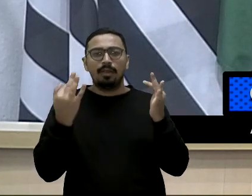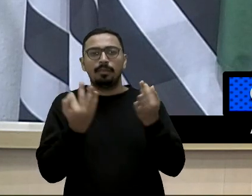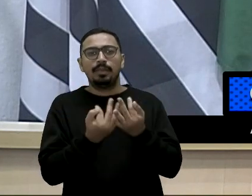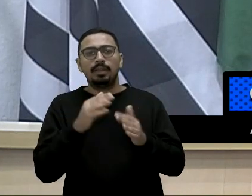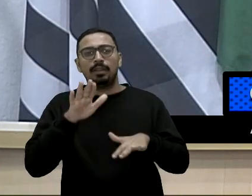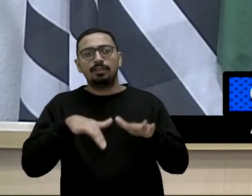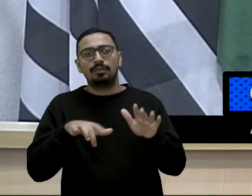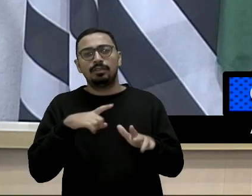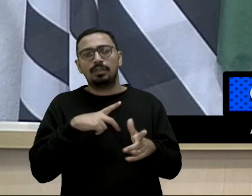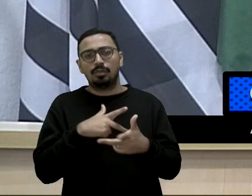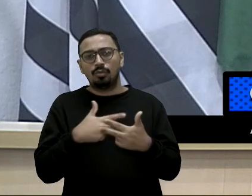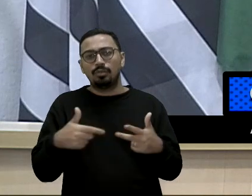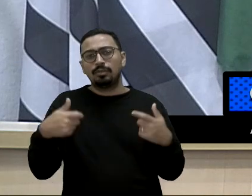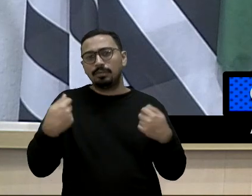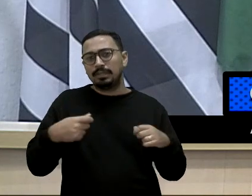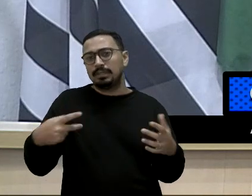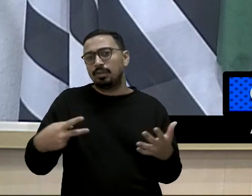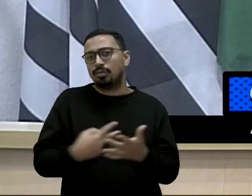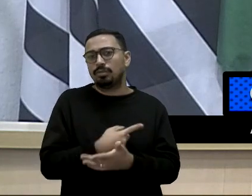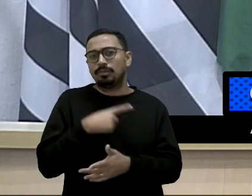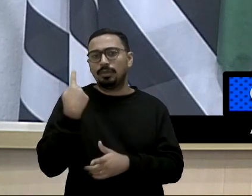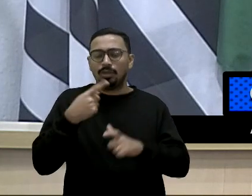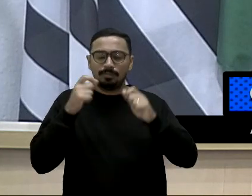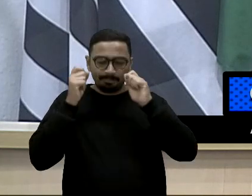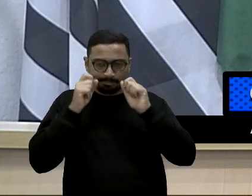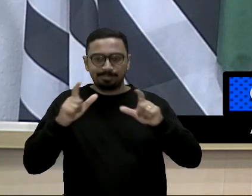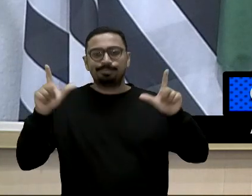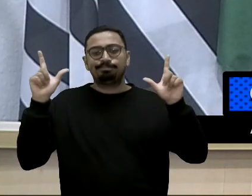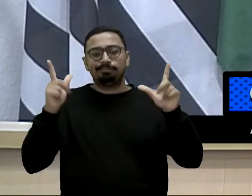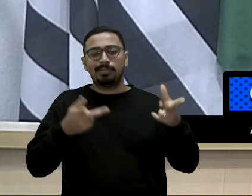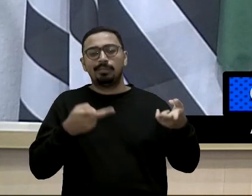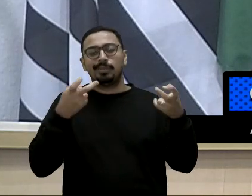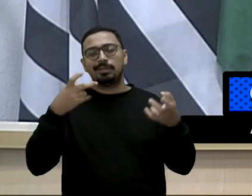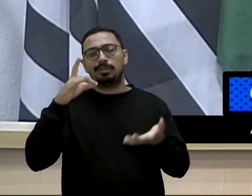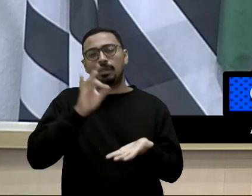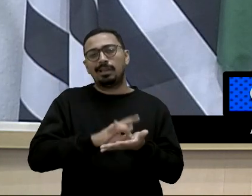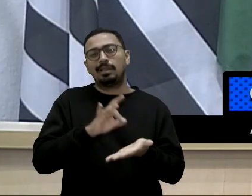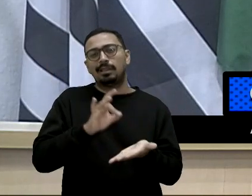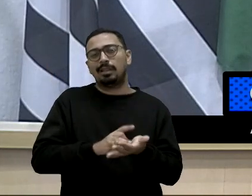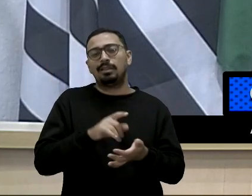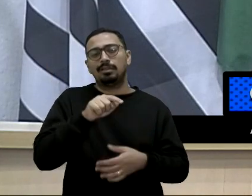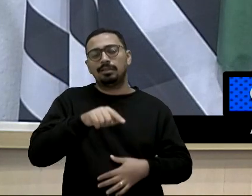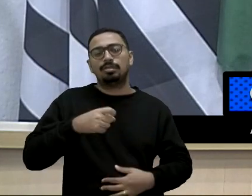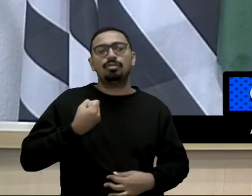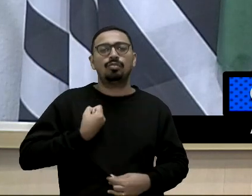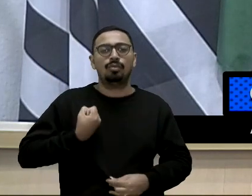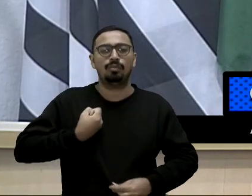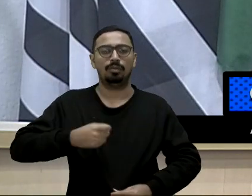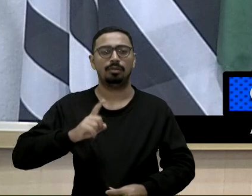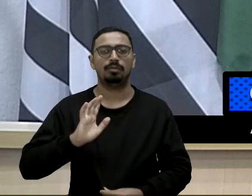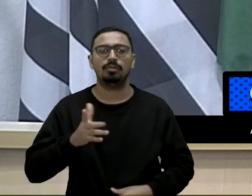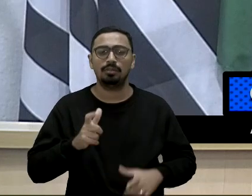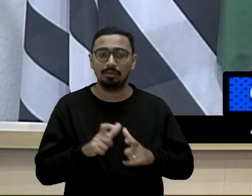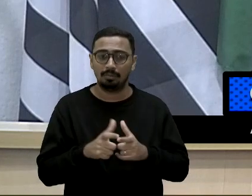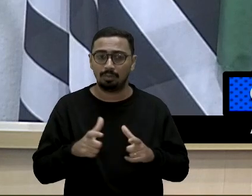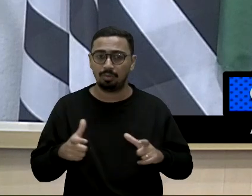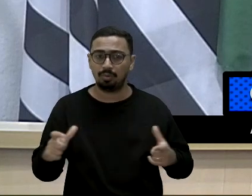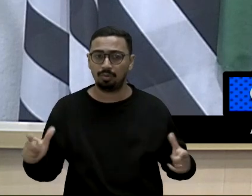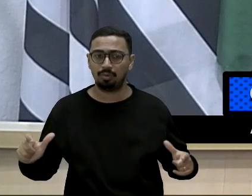que precisam acontecer para a gente acordar para aquela realidade, porque realmente esses números vêm aumentando.